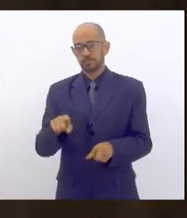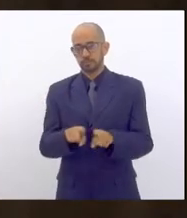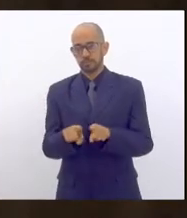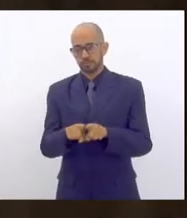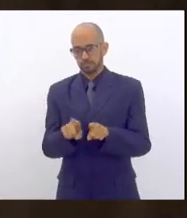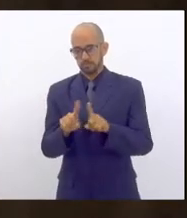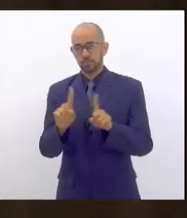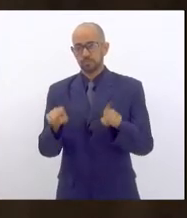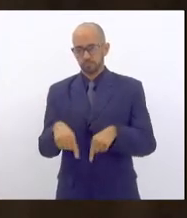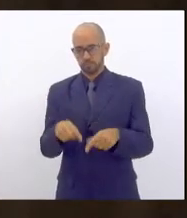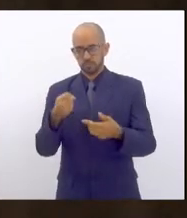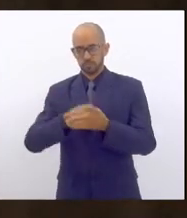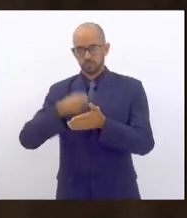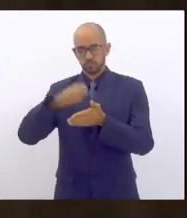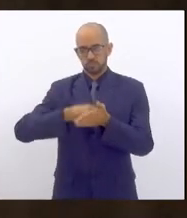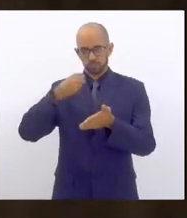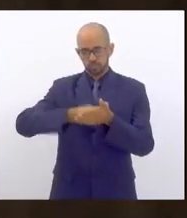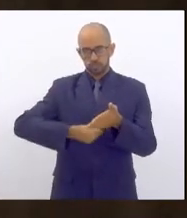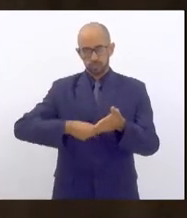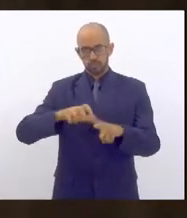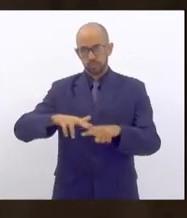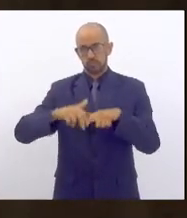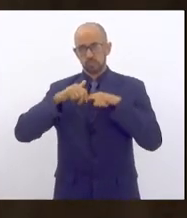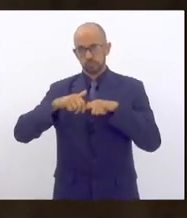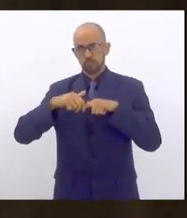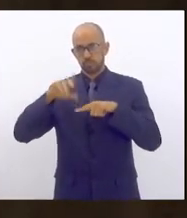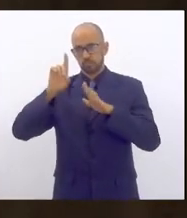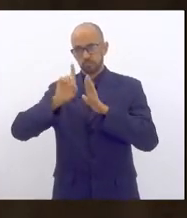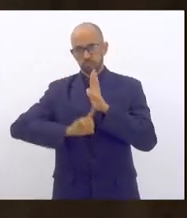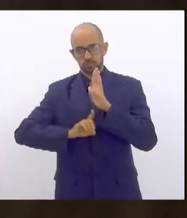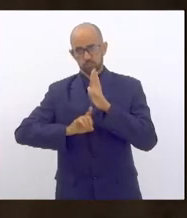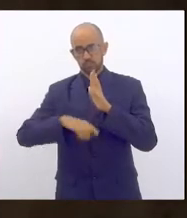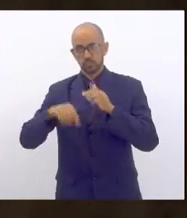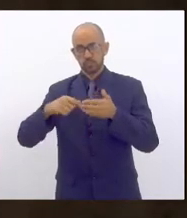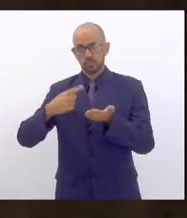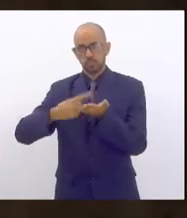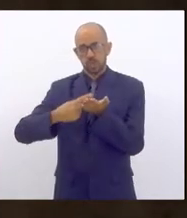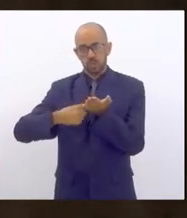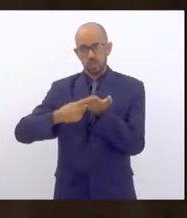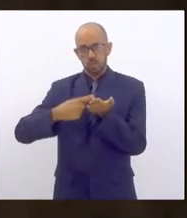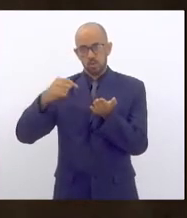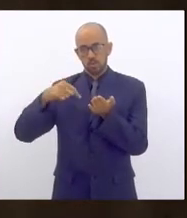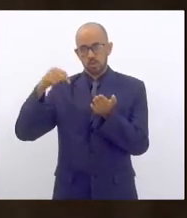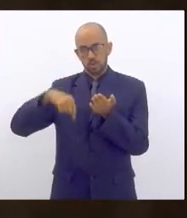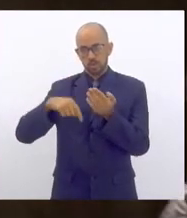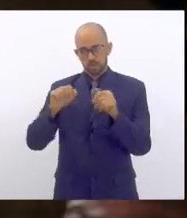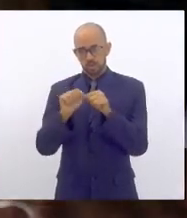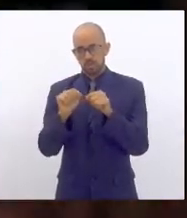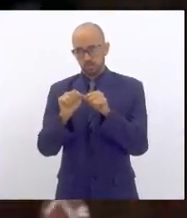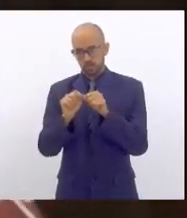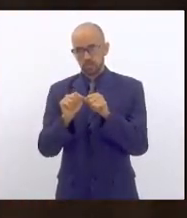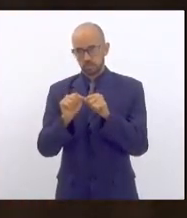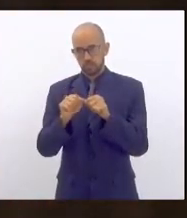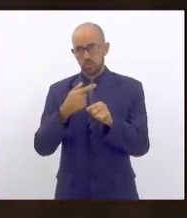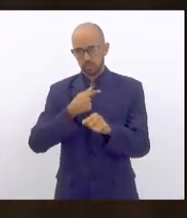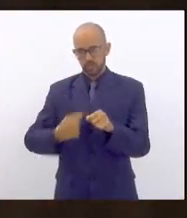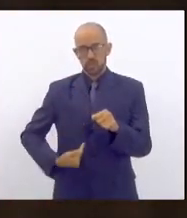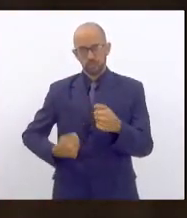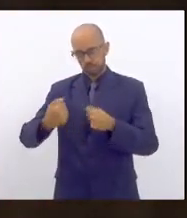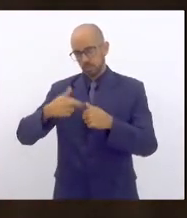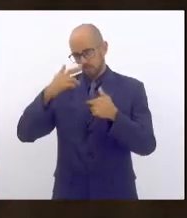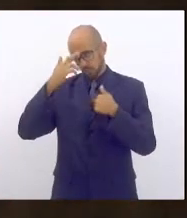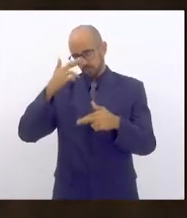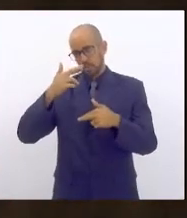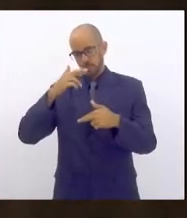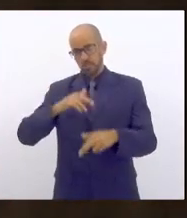servidores e servidoras lutando legitimamente por direitos e por acordos já feitos aqui em plenário que o governador tem que respeitar. Eu